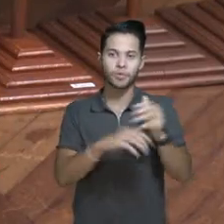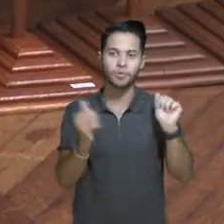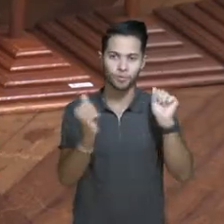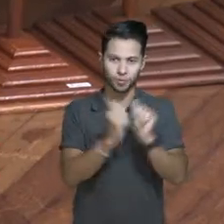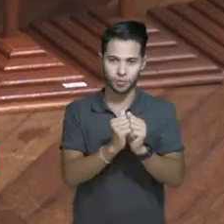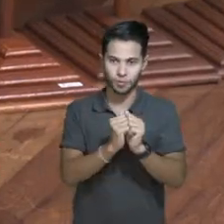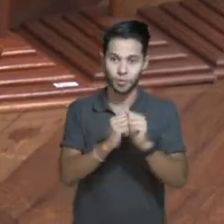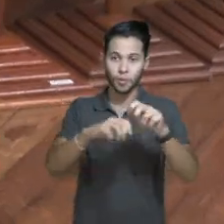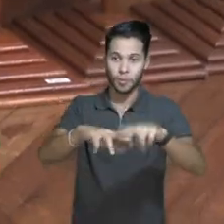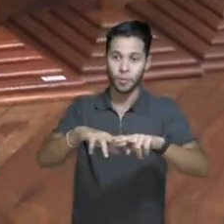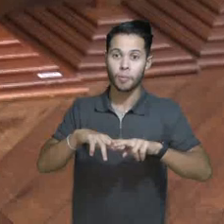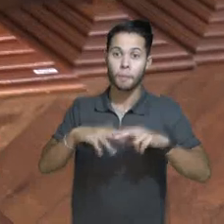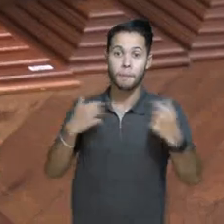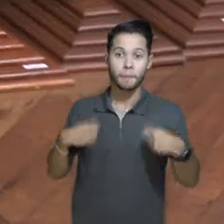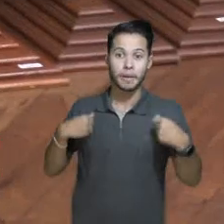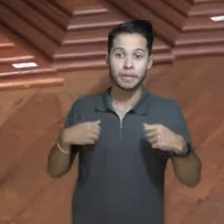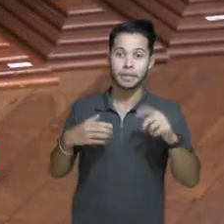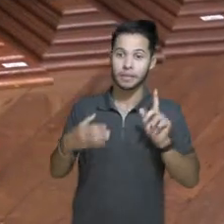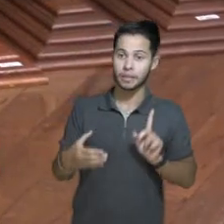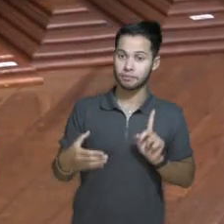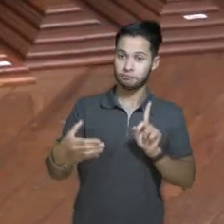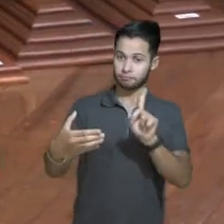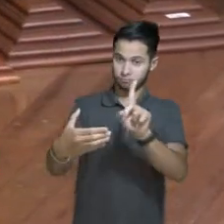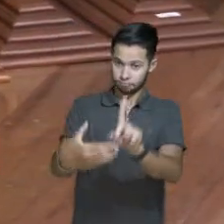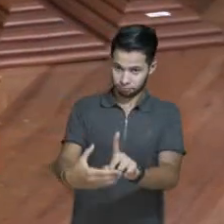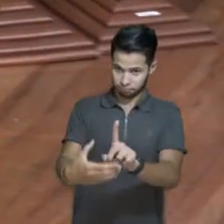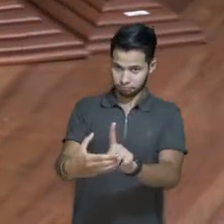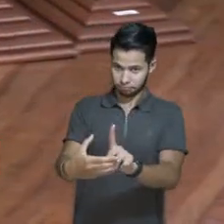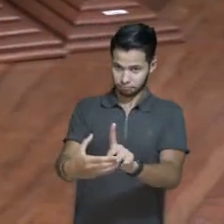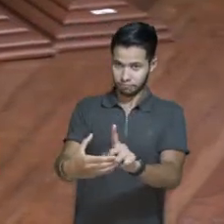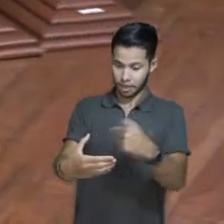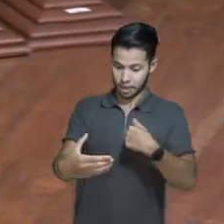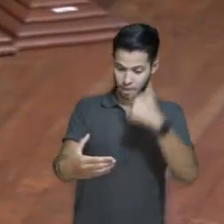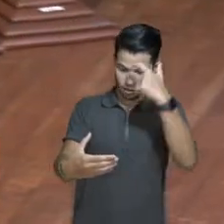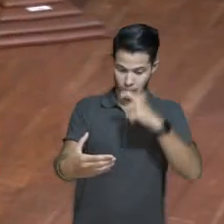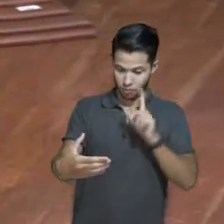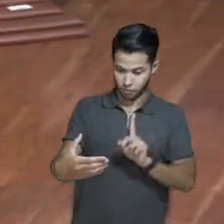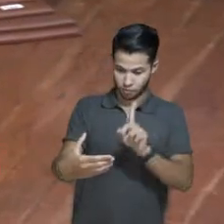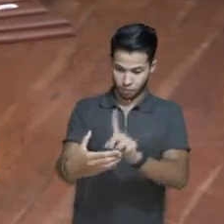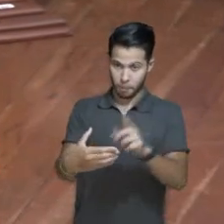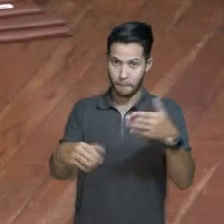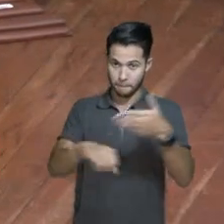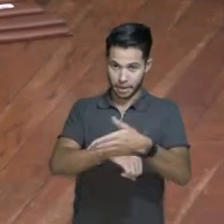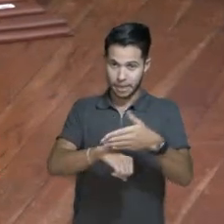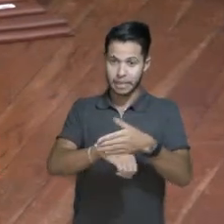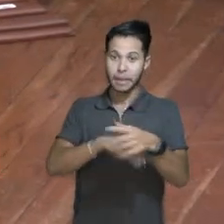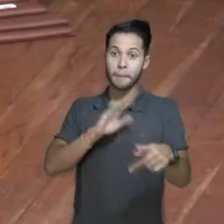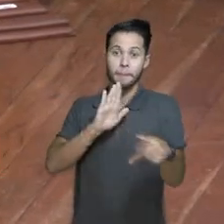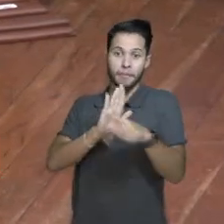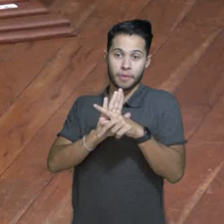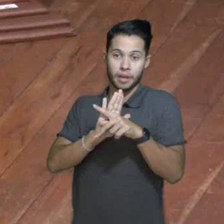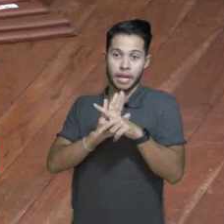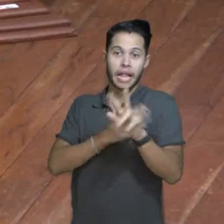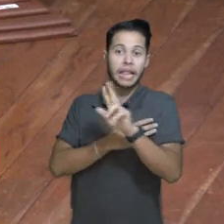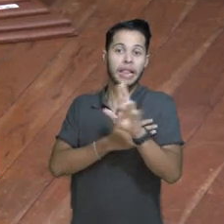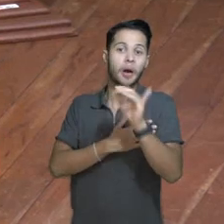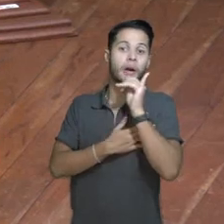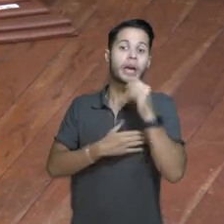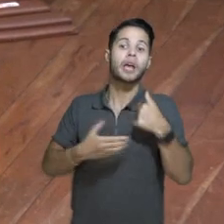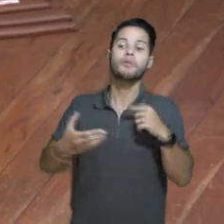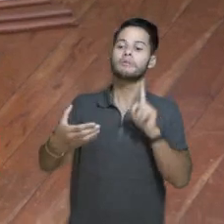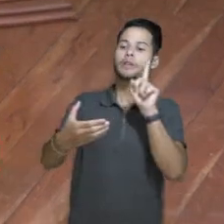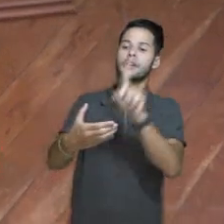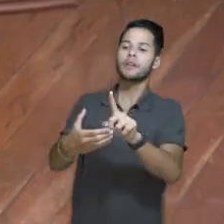a gente se insira né tome parte e faça parte e não fique simplesmente como mero